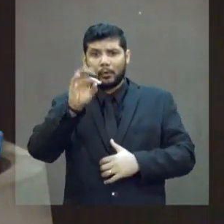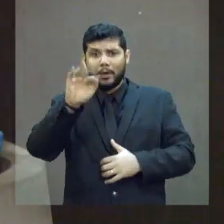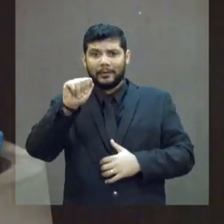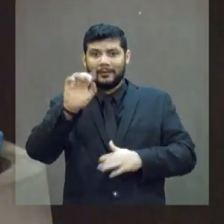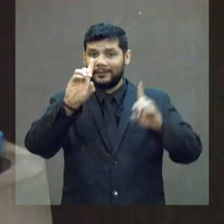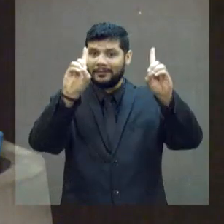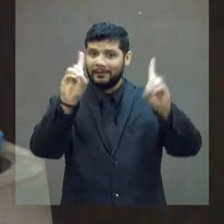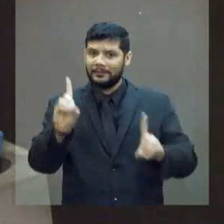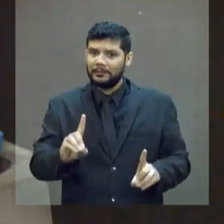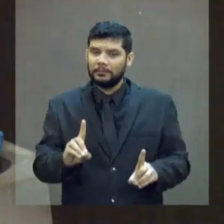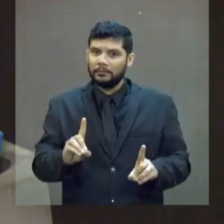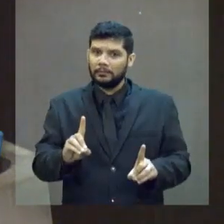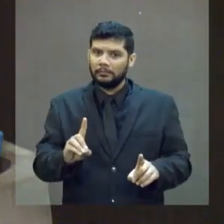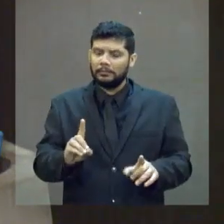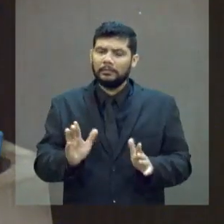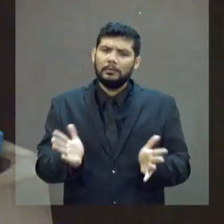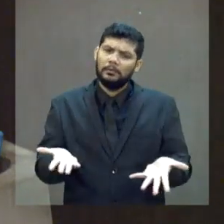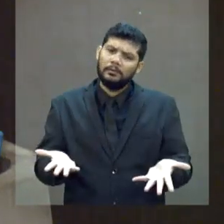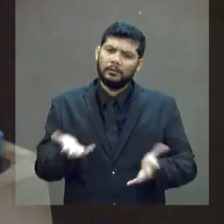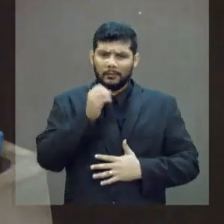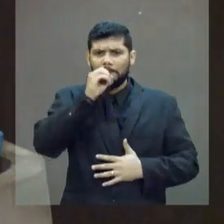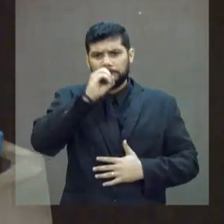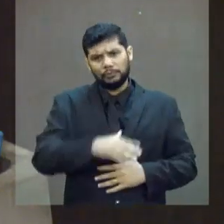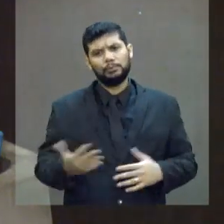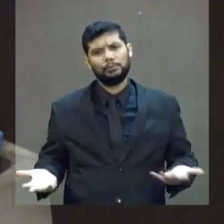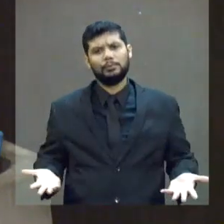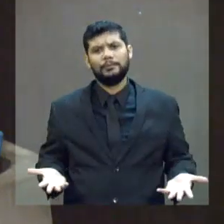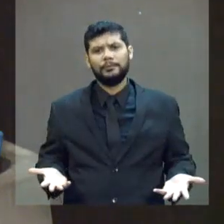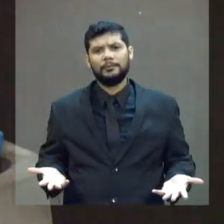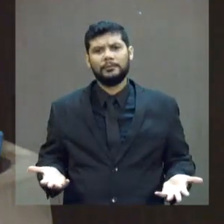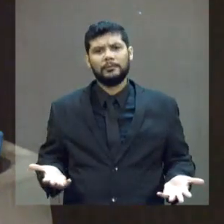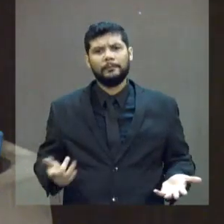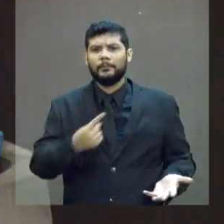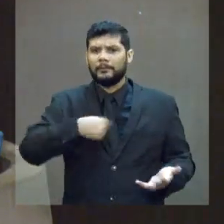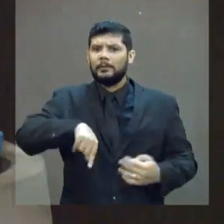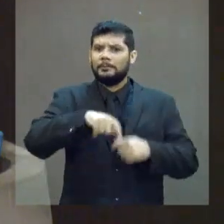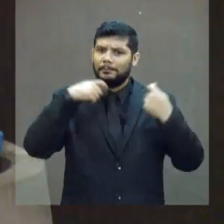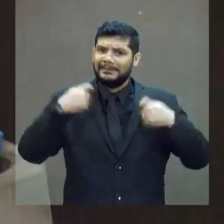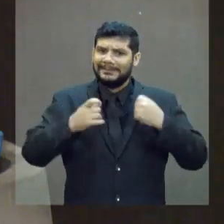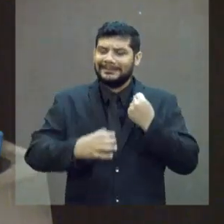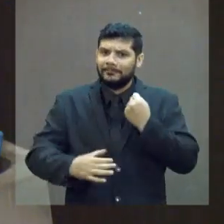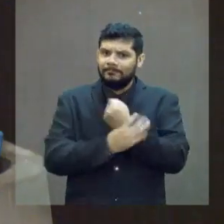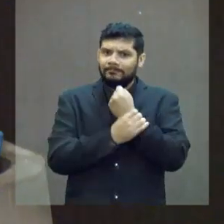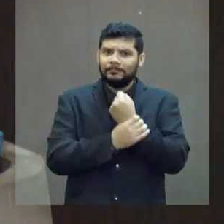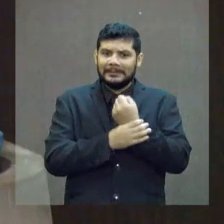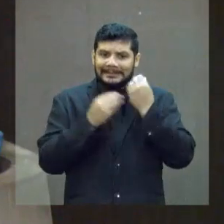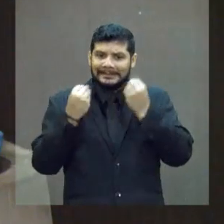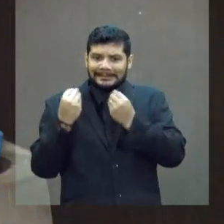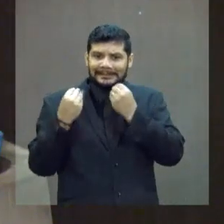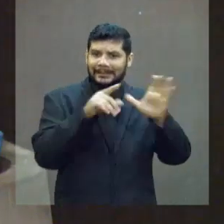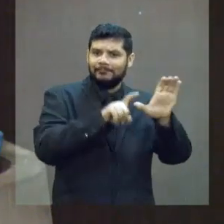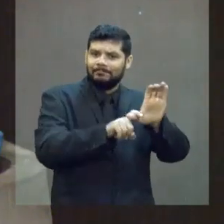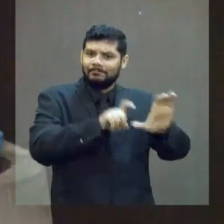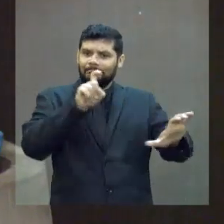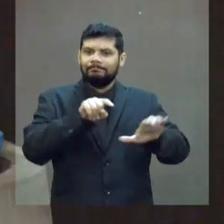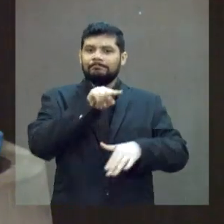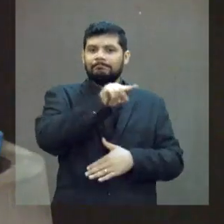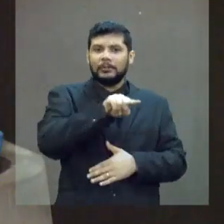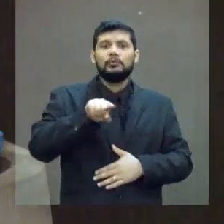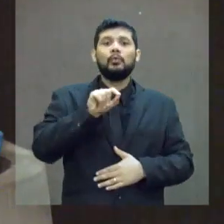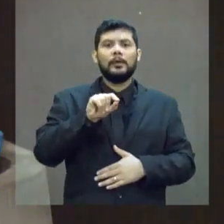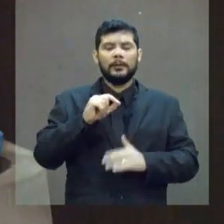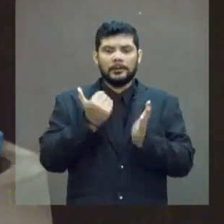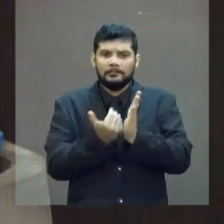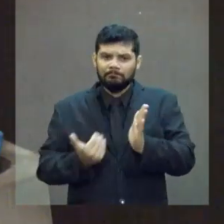absurdo. Isso é um total e completo absurdo. Nós precisamos, para garantir a autonomia das pessoas com deficiência, ampliar a